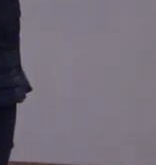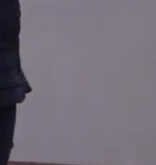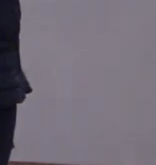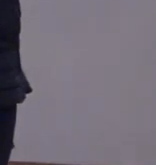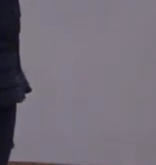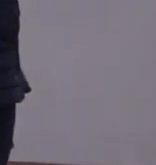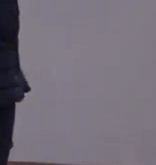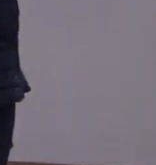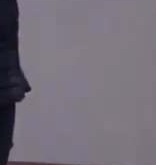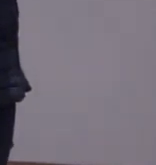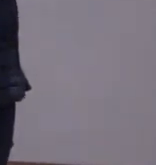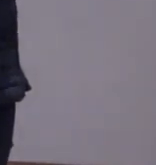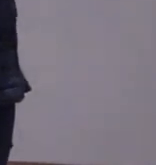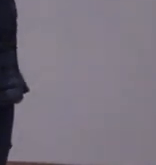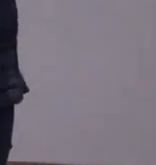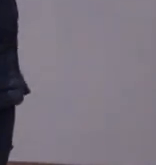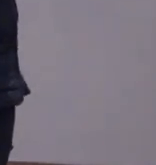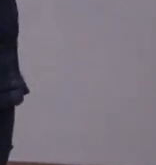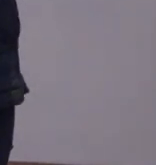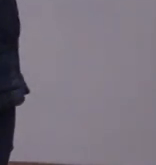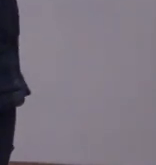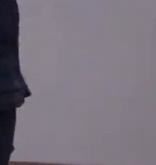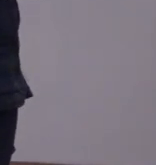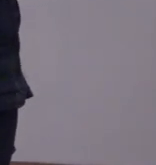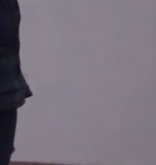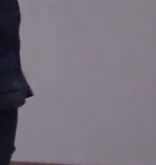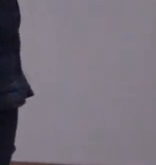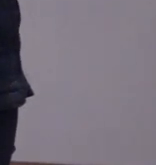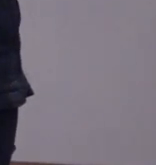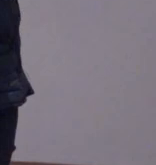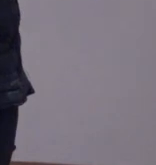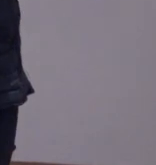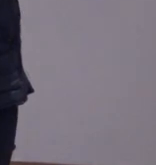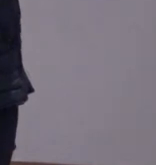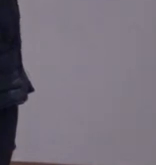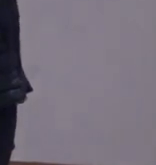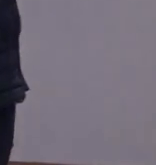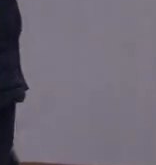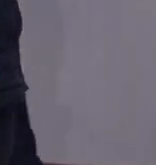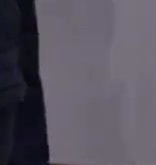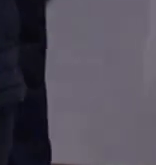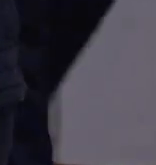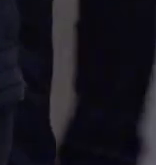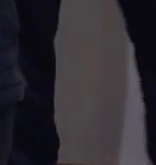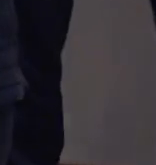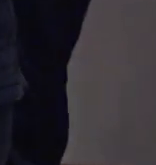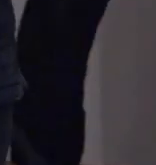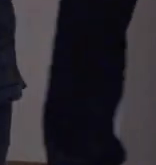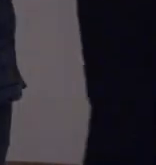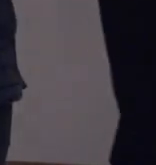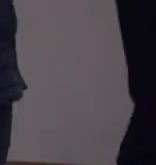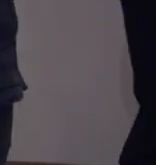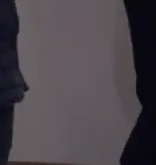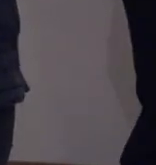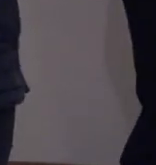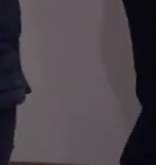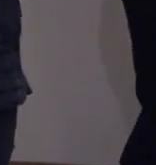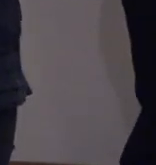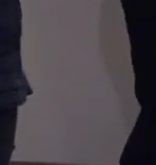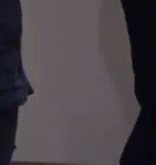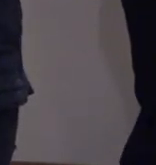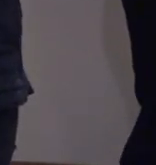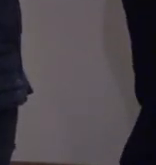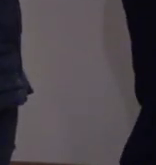também, enquanto cuidadora social, por 2 anos, em 2 serviços de acolhimento. E, posteriormente, também estive